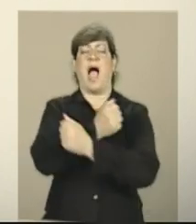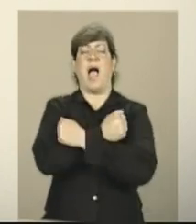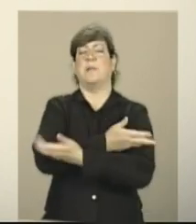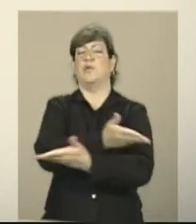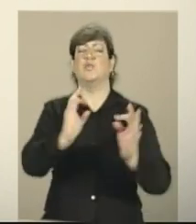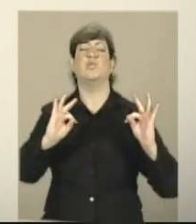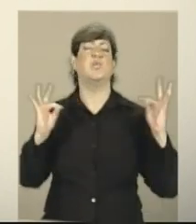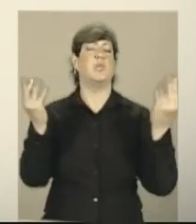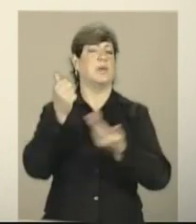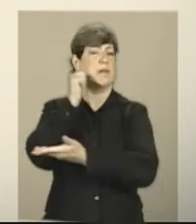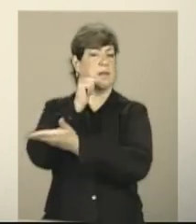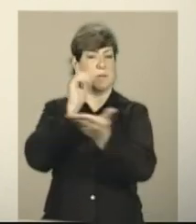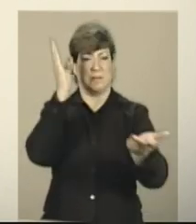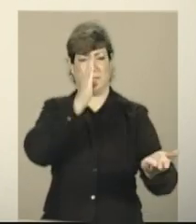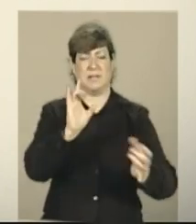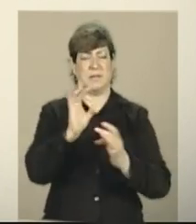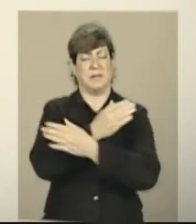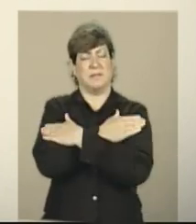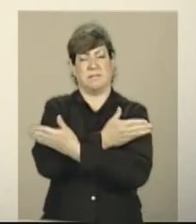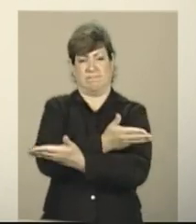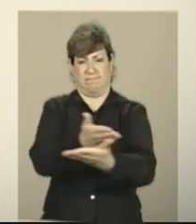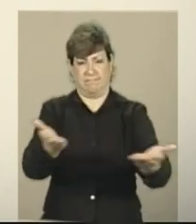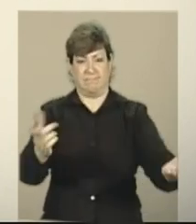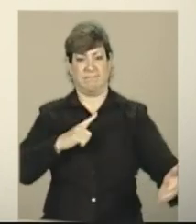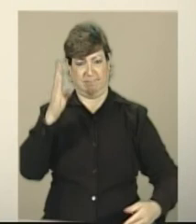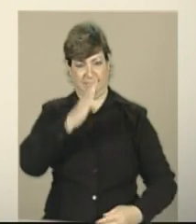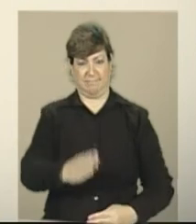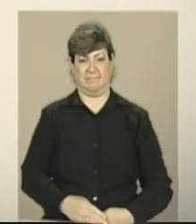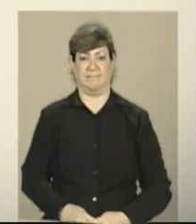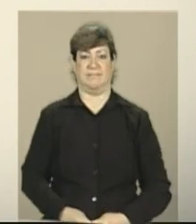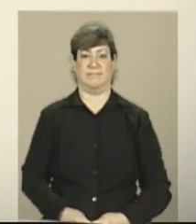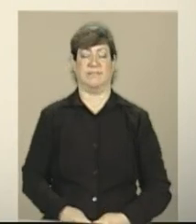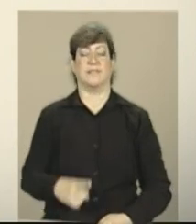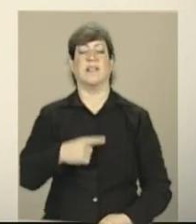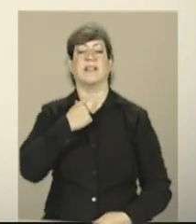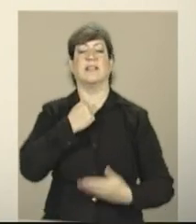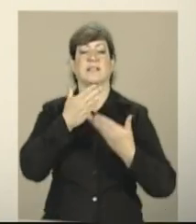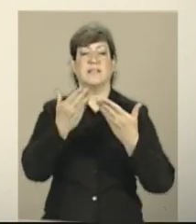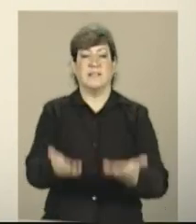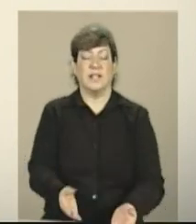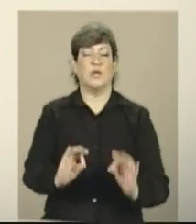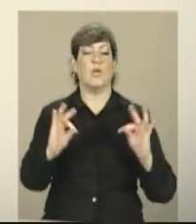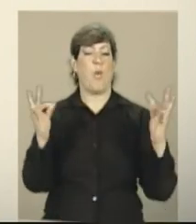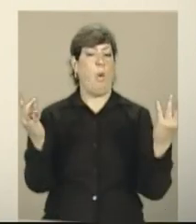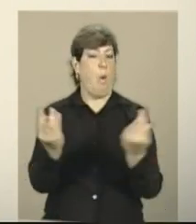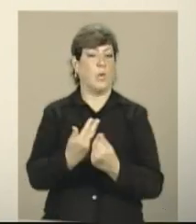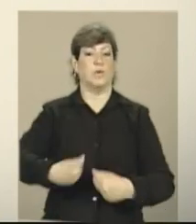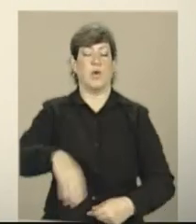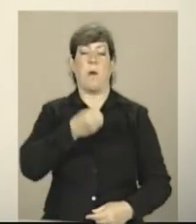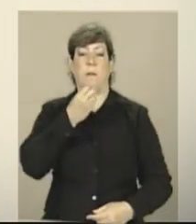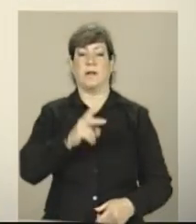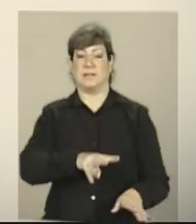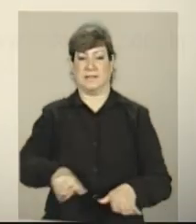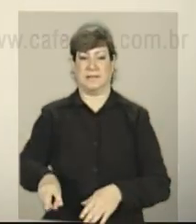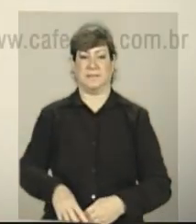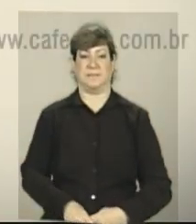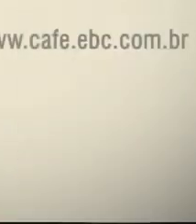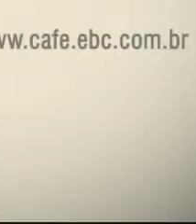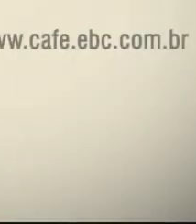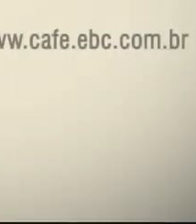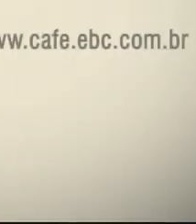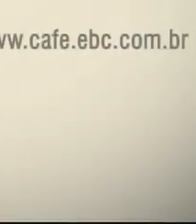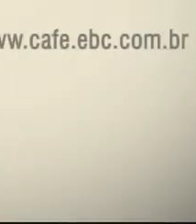oceano eu quero mandar um abraço especial as mulheres brasileiras desejar a é uma ótima semana